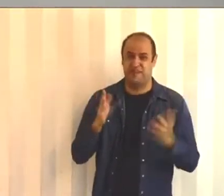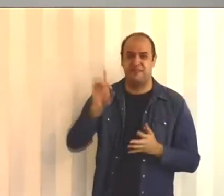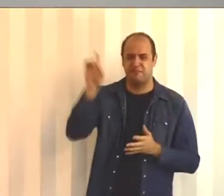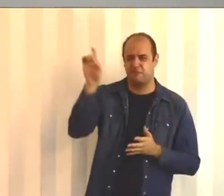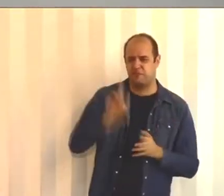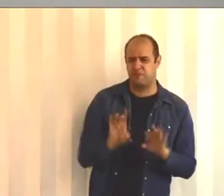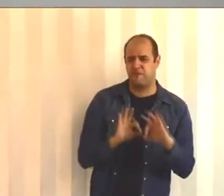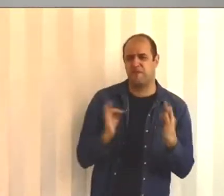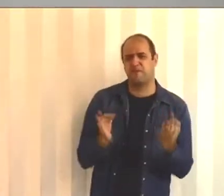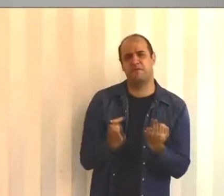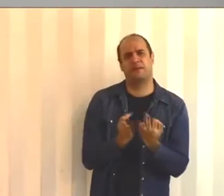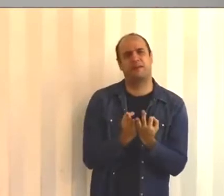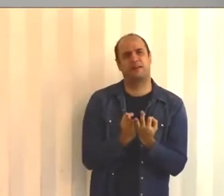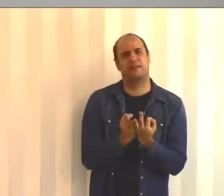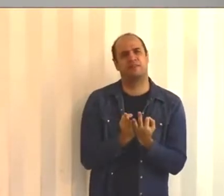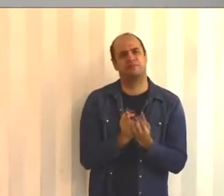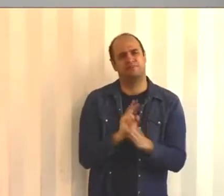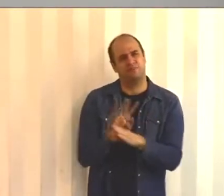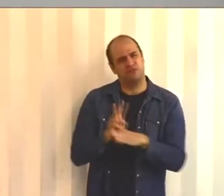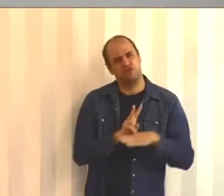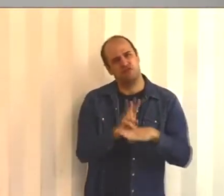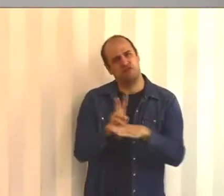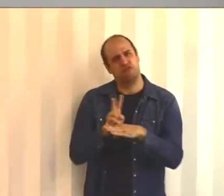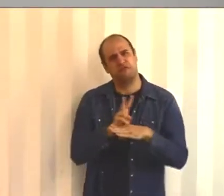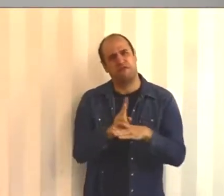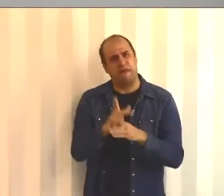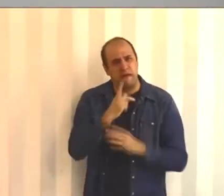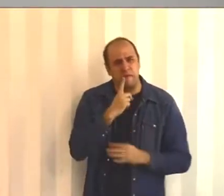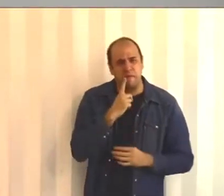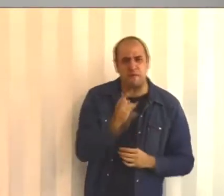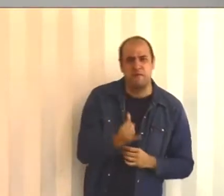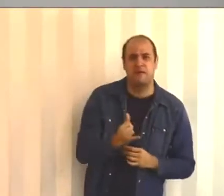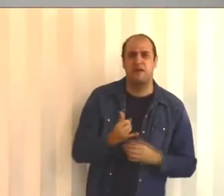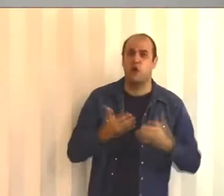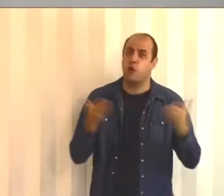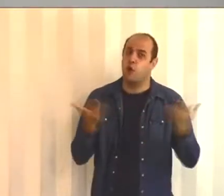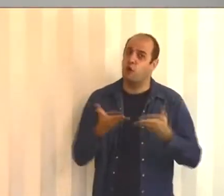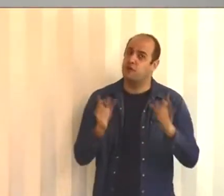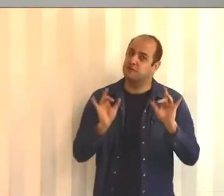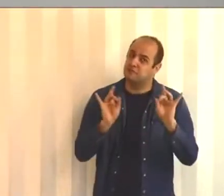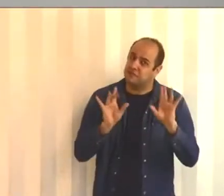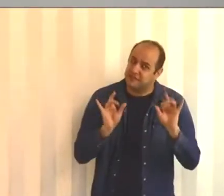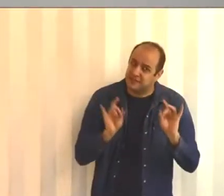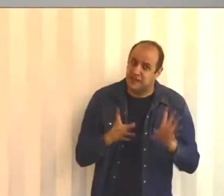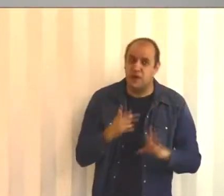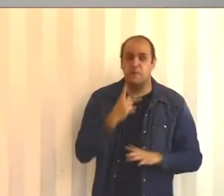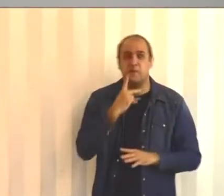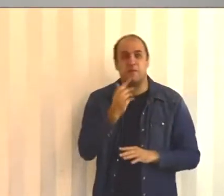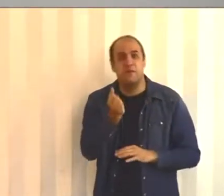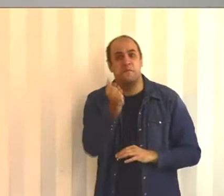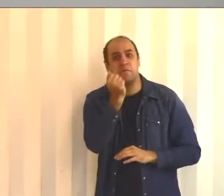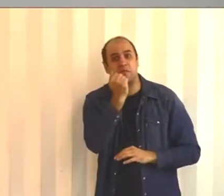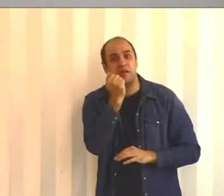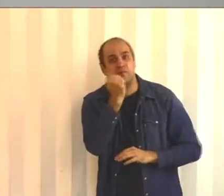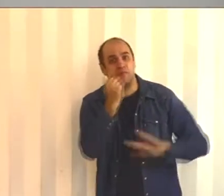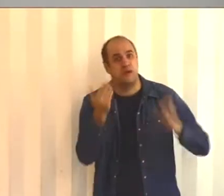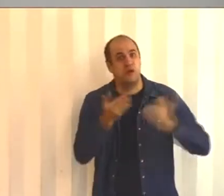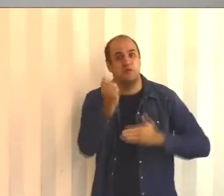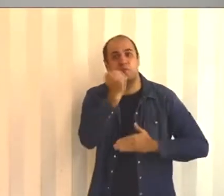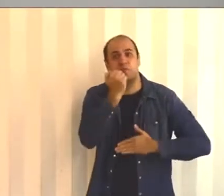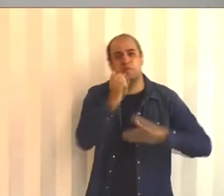família, na instrumentalidade dos pais, hoje especificamente nos lembrando das